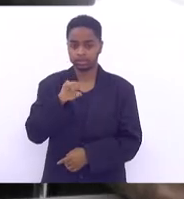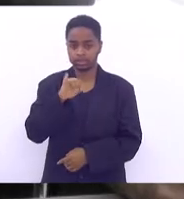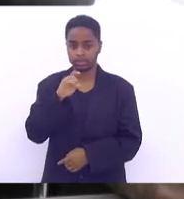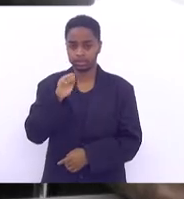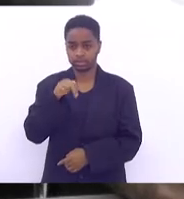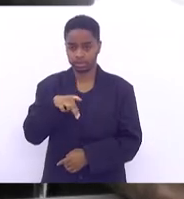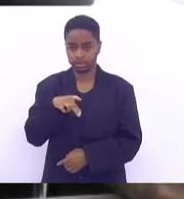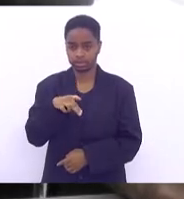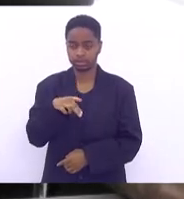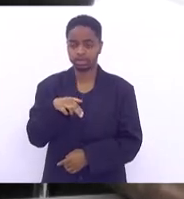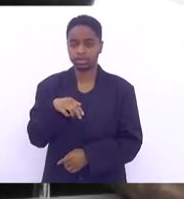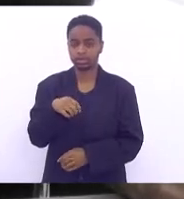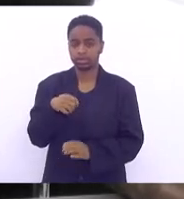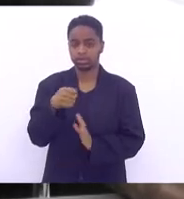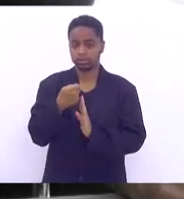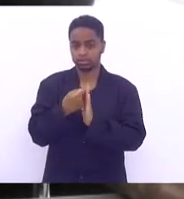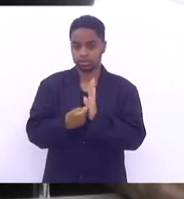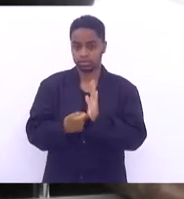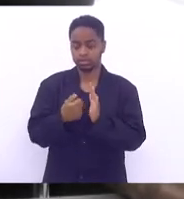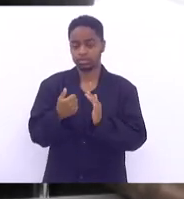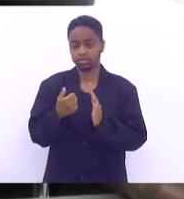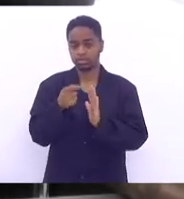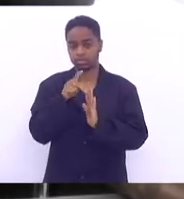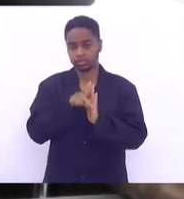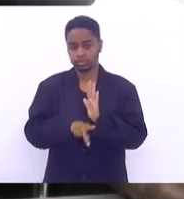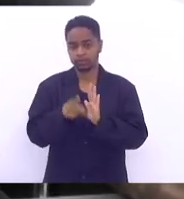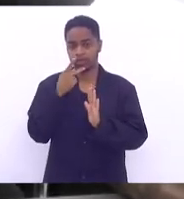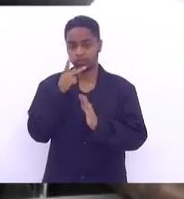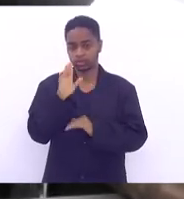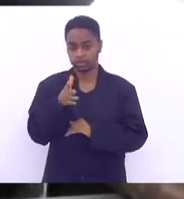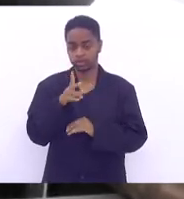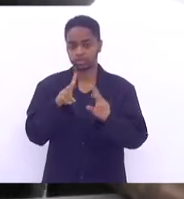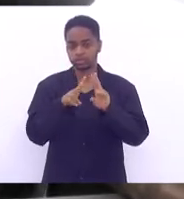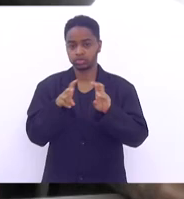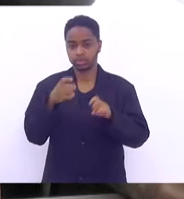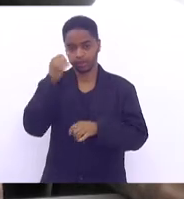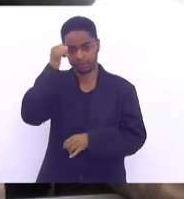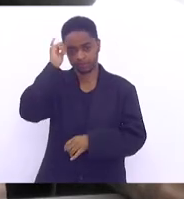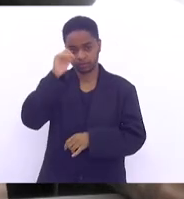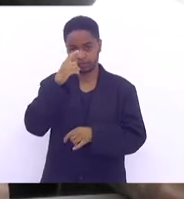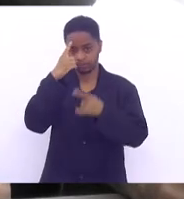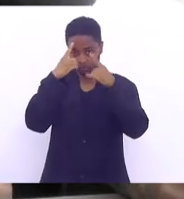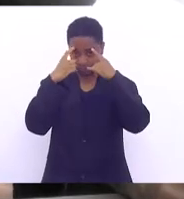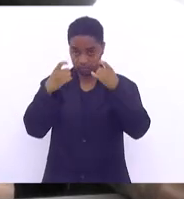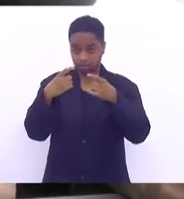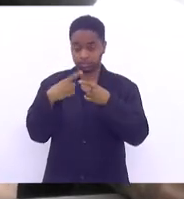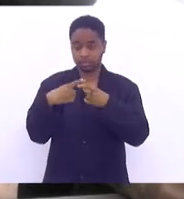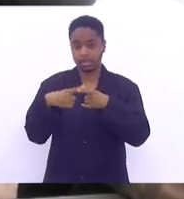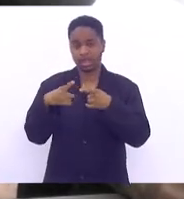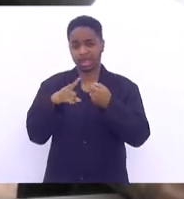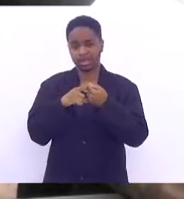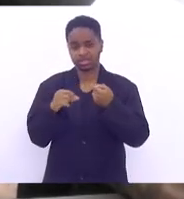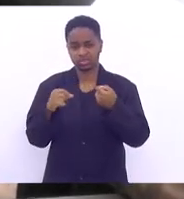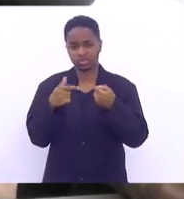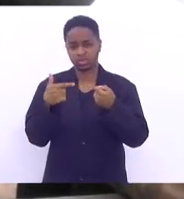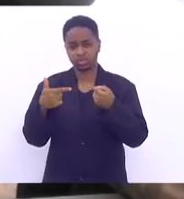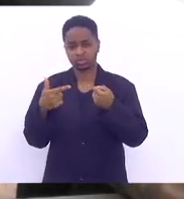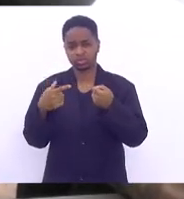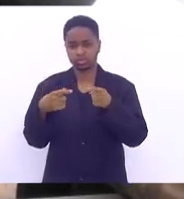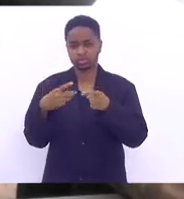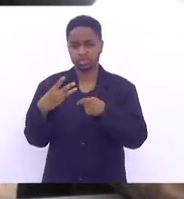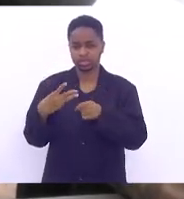desse projeto que já foi mencionado, que fala sobre prevenção da violência, que nos seus artigos, agora não me lembro, 2, 3 e